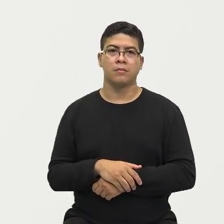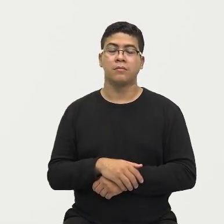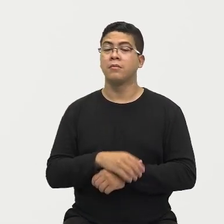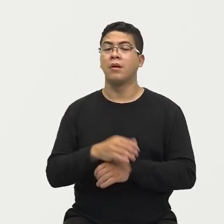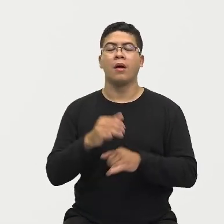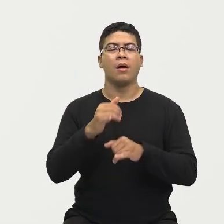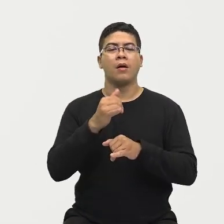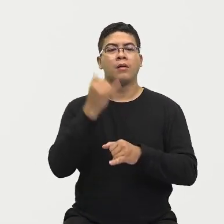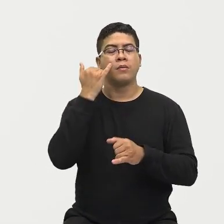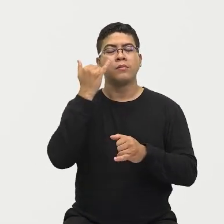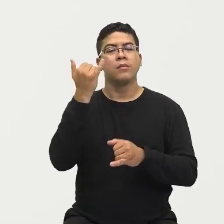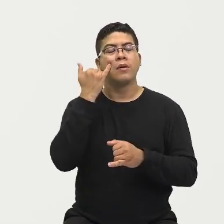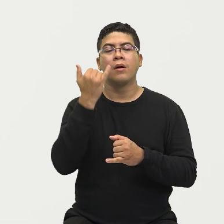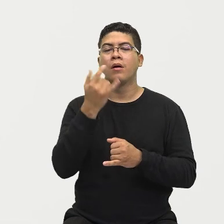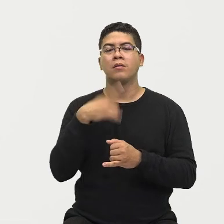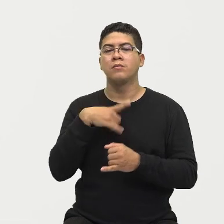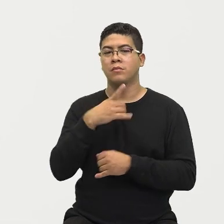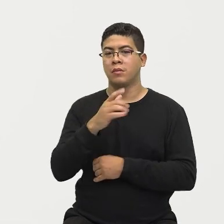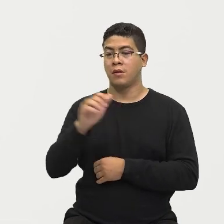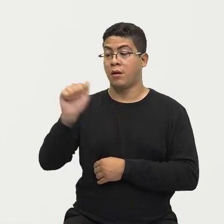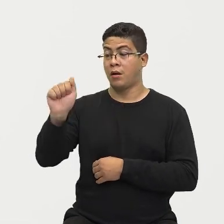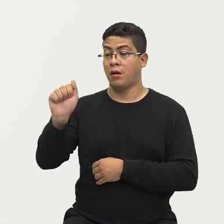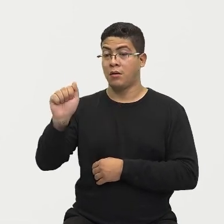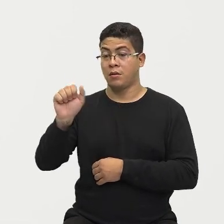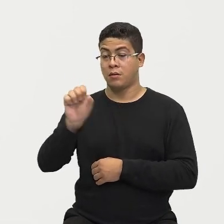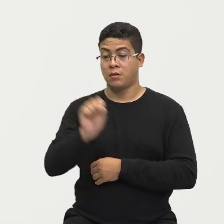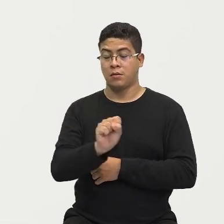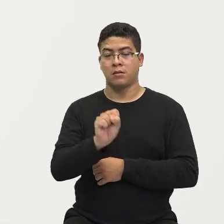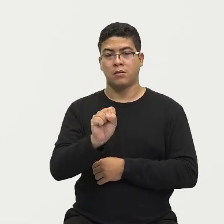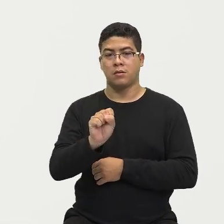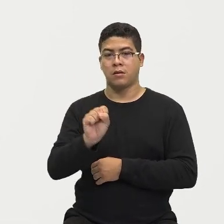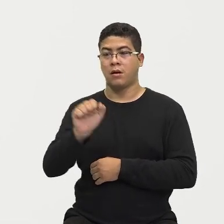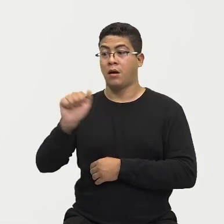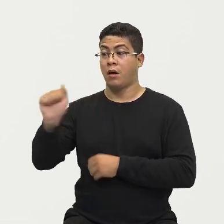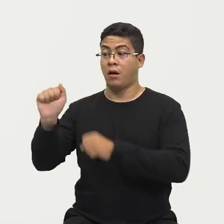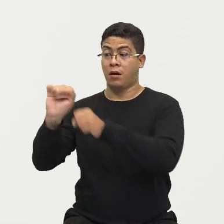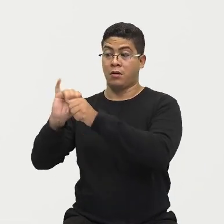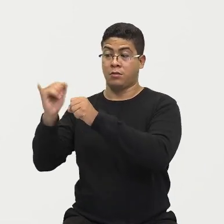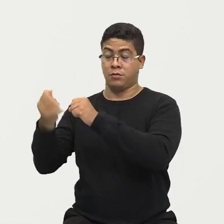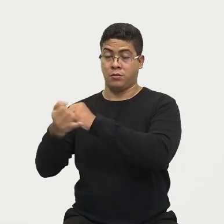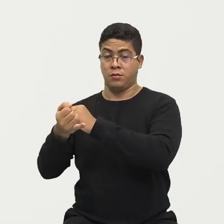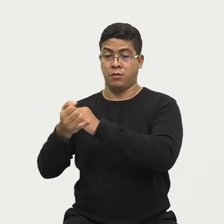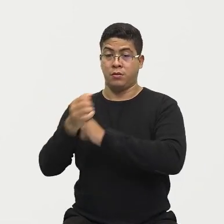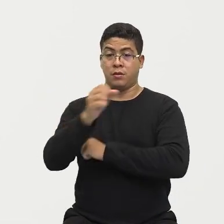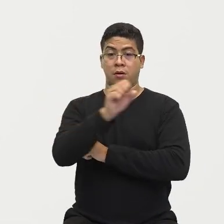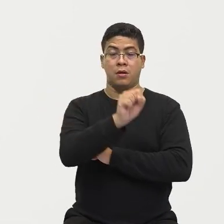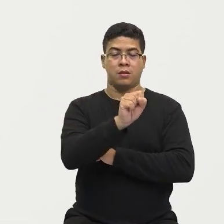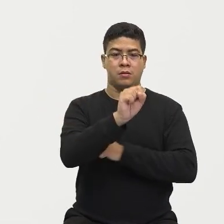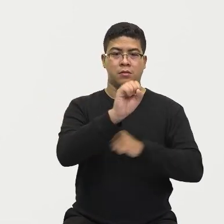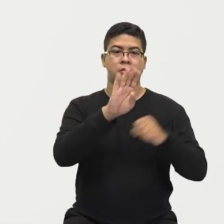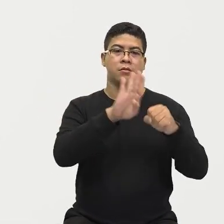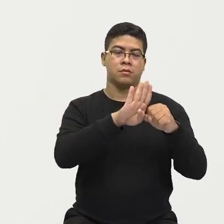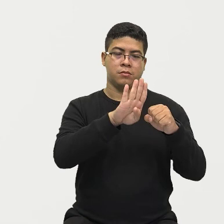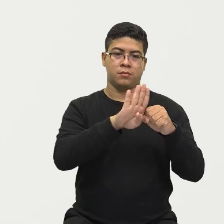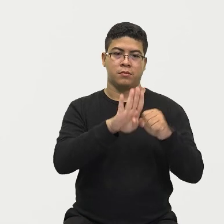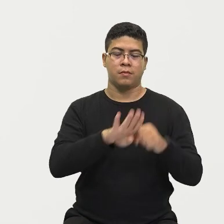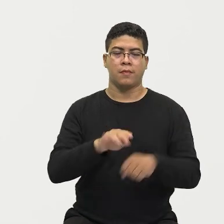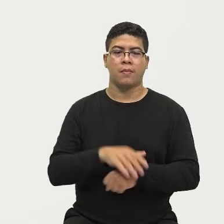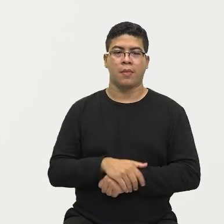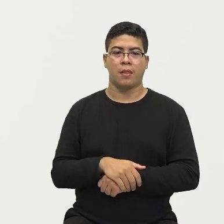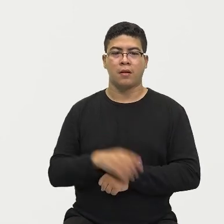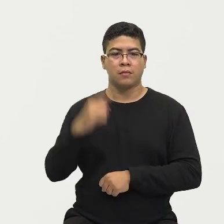aí, adjetivo é A, substantivo é S. Então temos aí, jovem